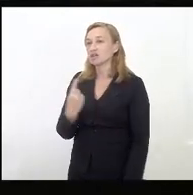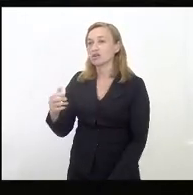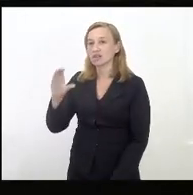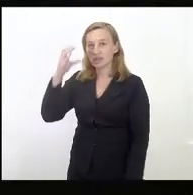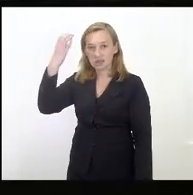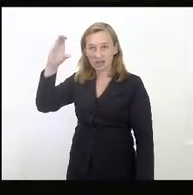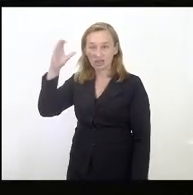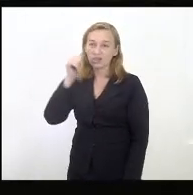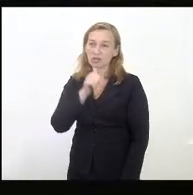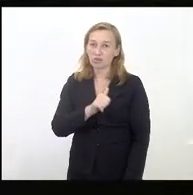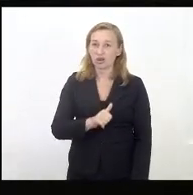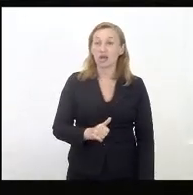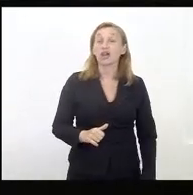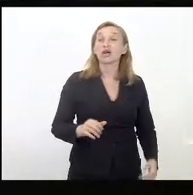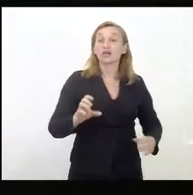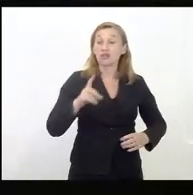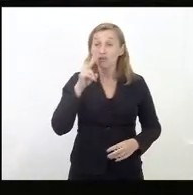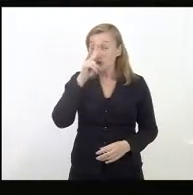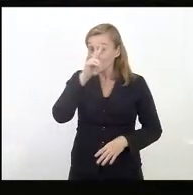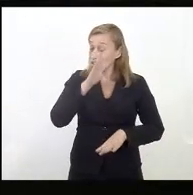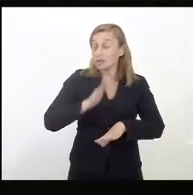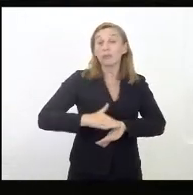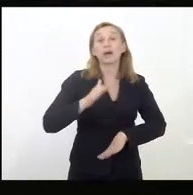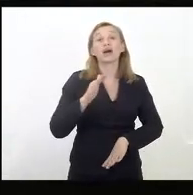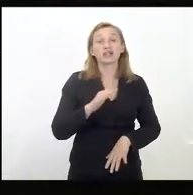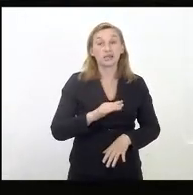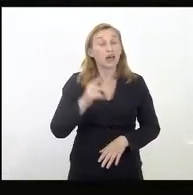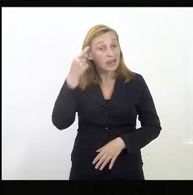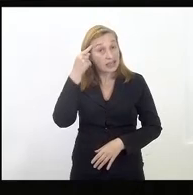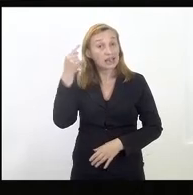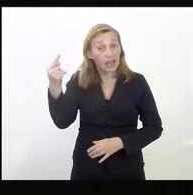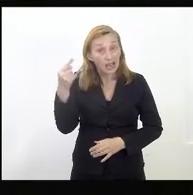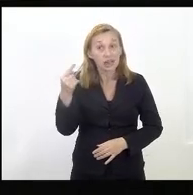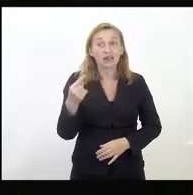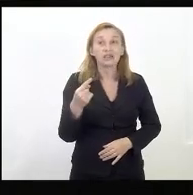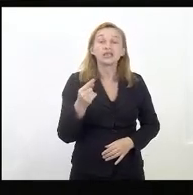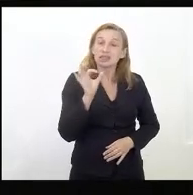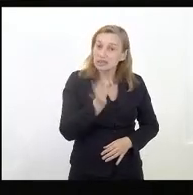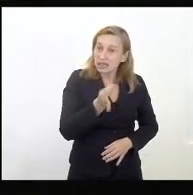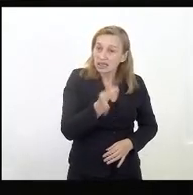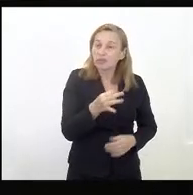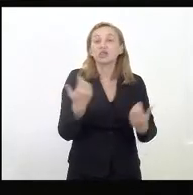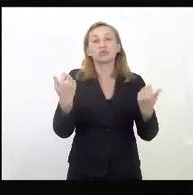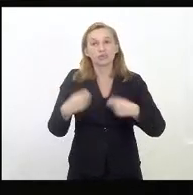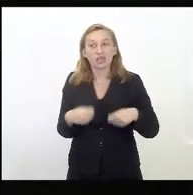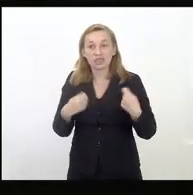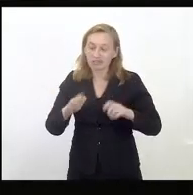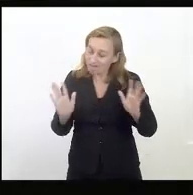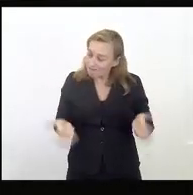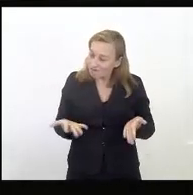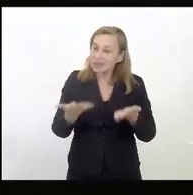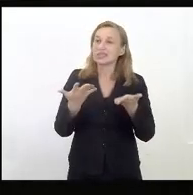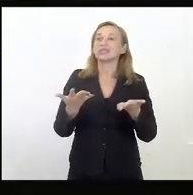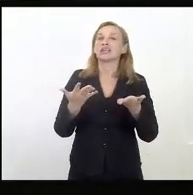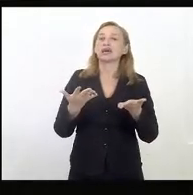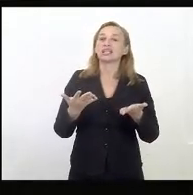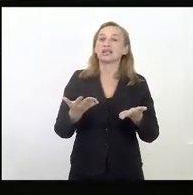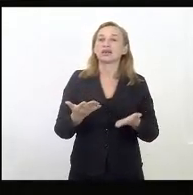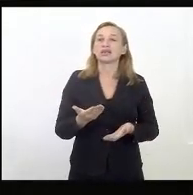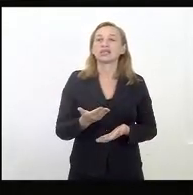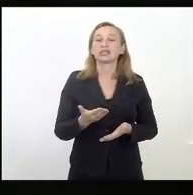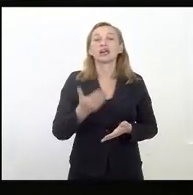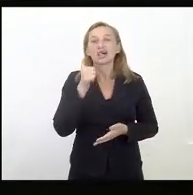cientista o que só vem fortalecer a ideia de que nós de fato precisamos estimular e